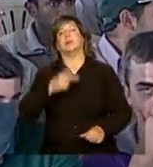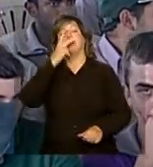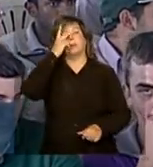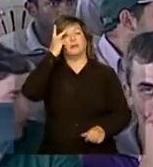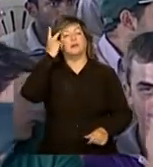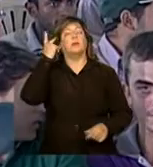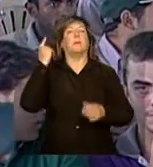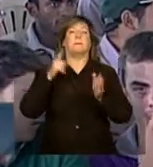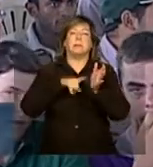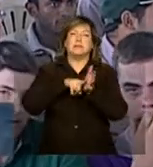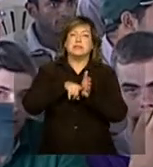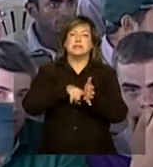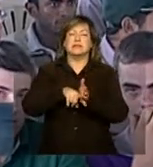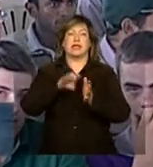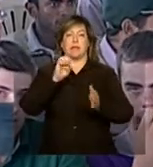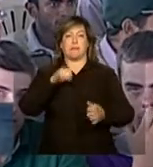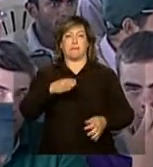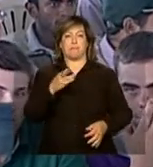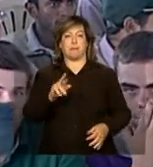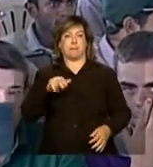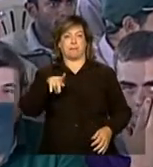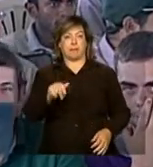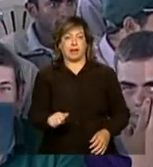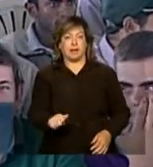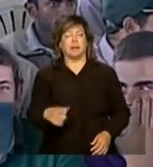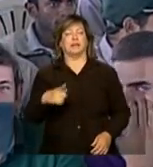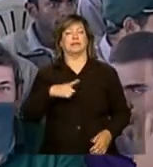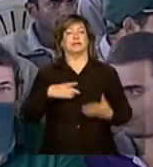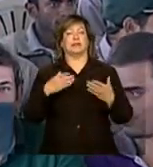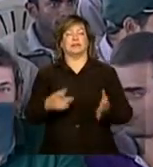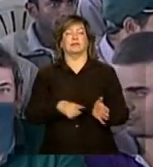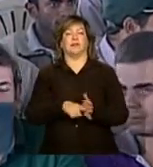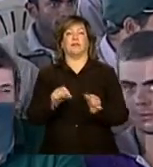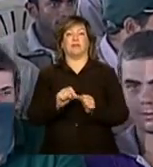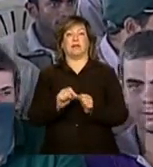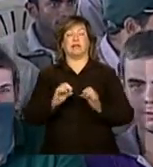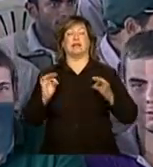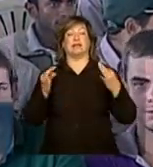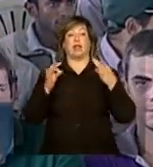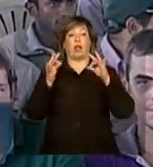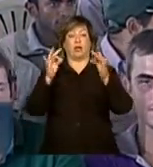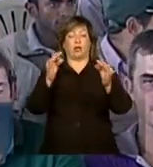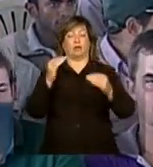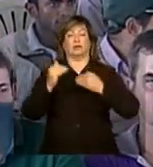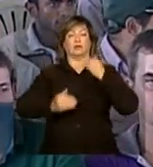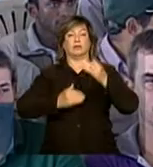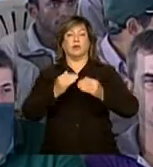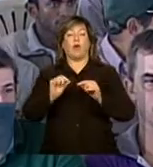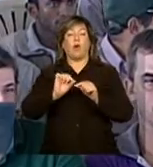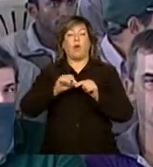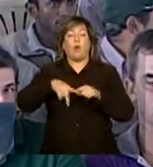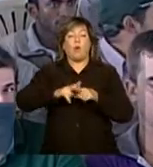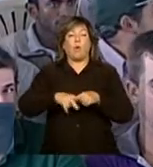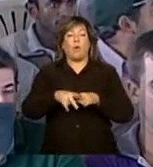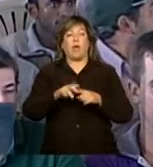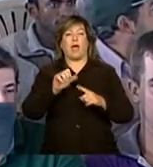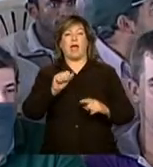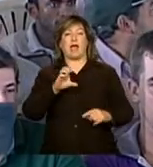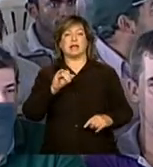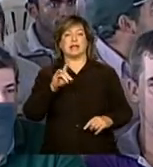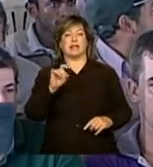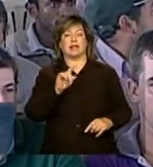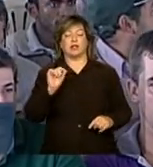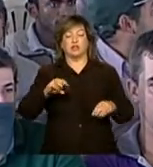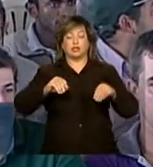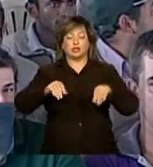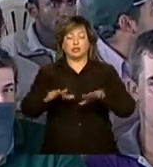da Embrapa, aqui o Maurício está aqui conosco, que desenvolveram tecnologia para corrigir a acidez do solo do Cerrado e a adaptação